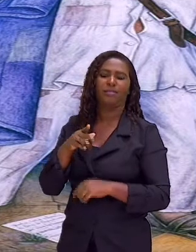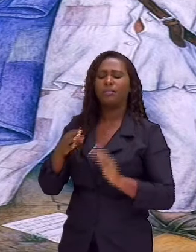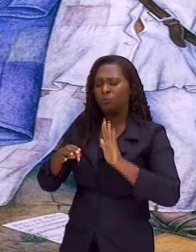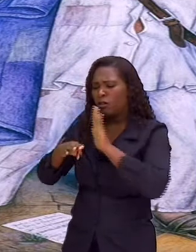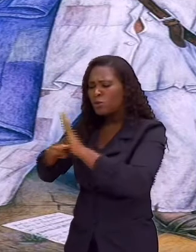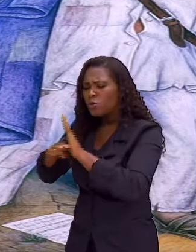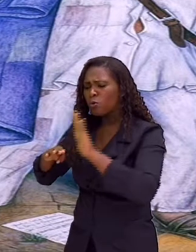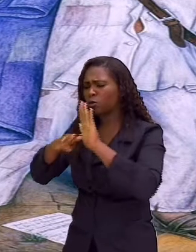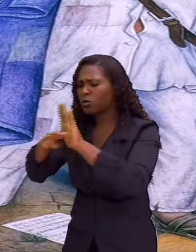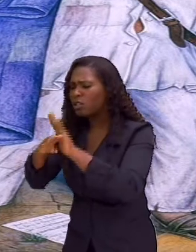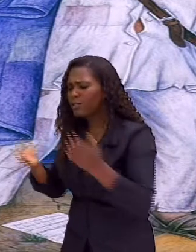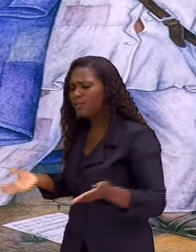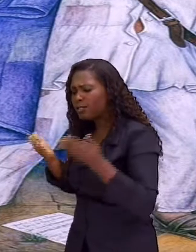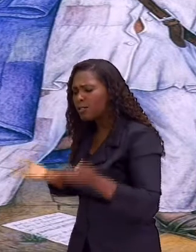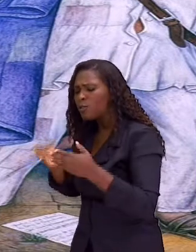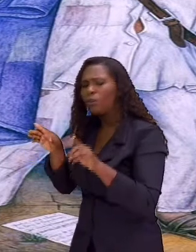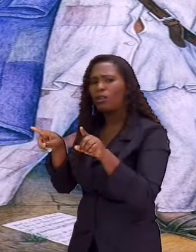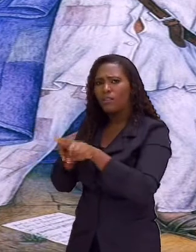e direitos.